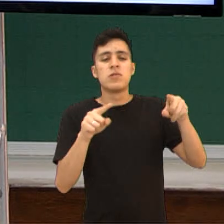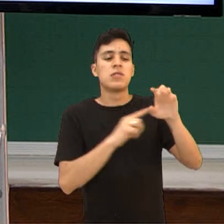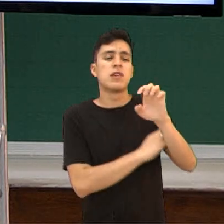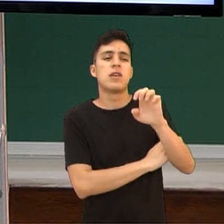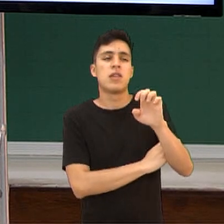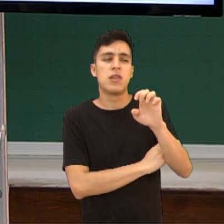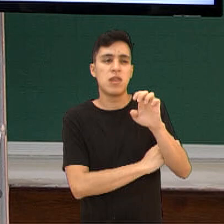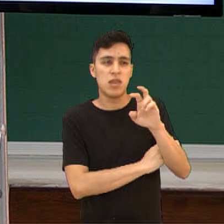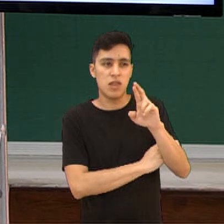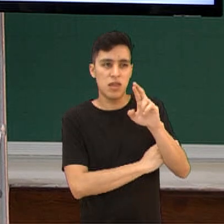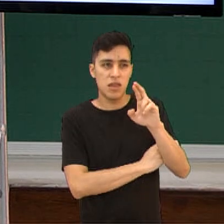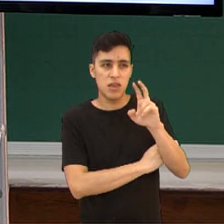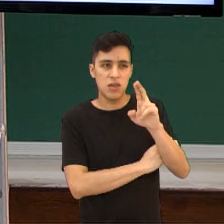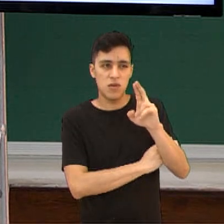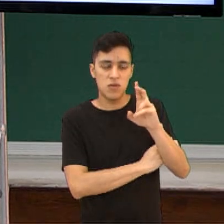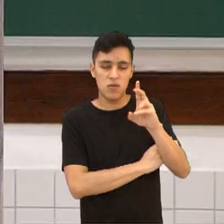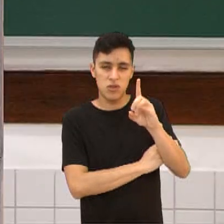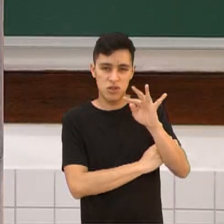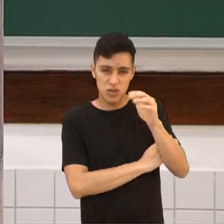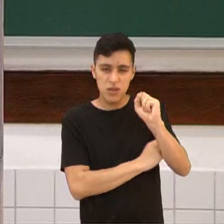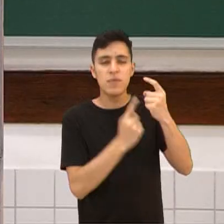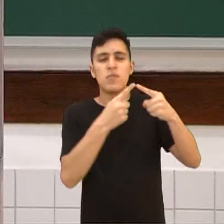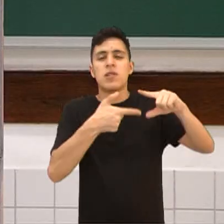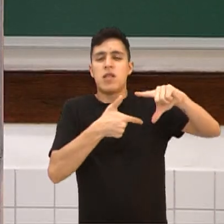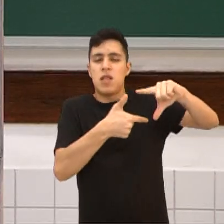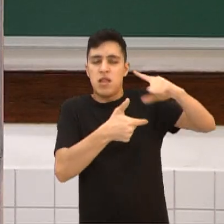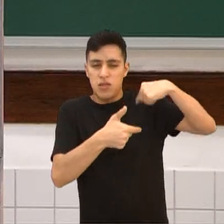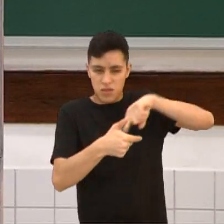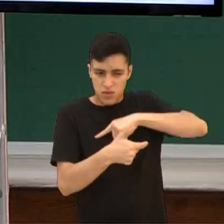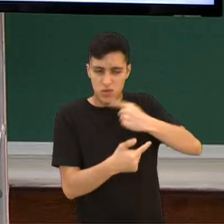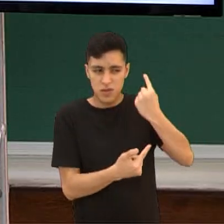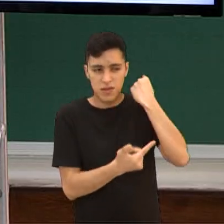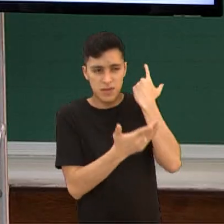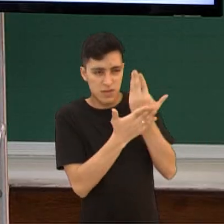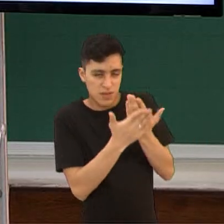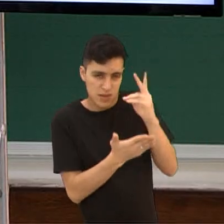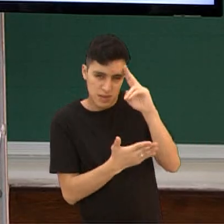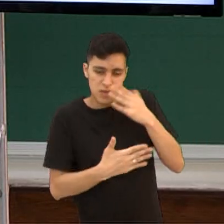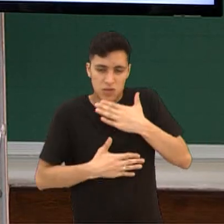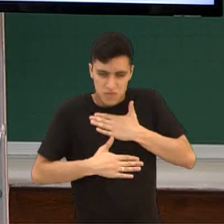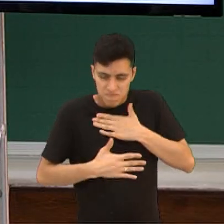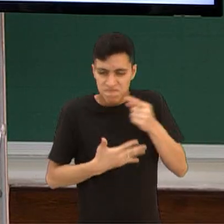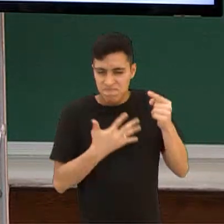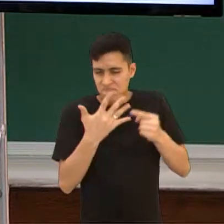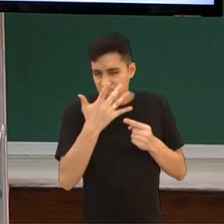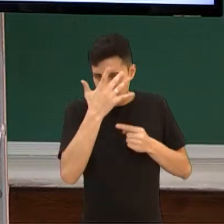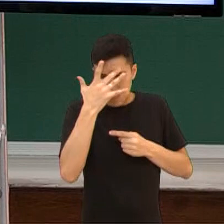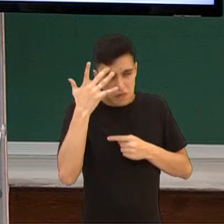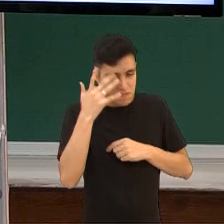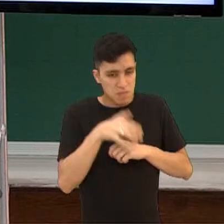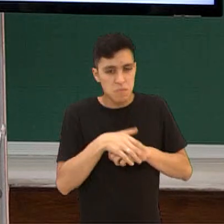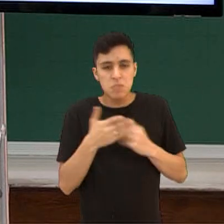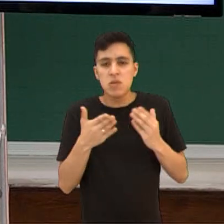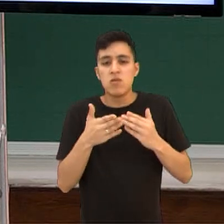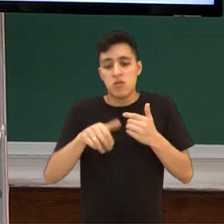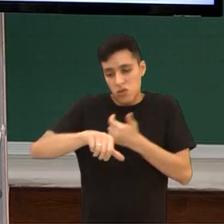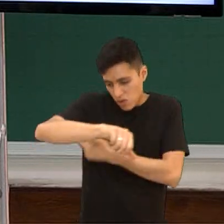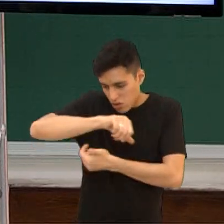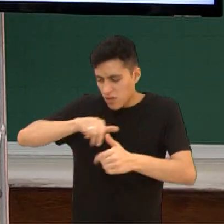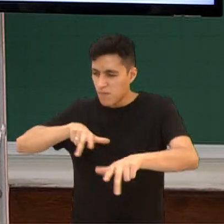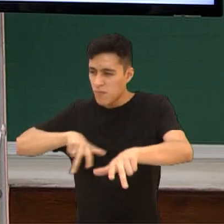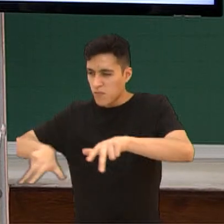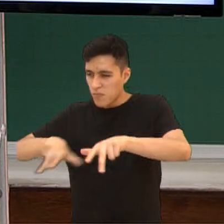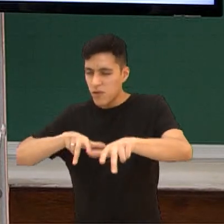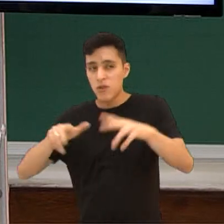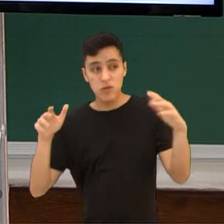eruditas? Aquelas músicas clássicas lá, que a gente estudou bastante, gostou, lembra do Beethoven, tudo, e hoje a gente faz o remix. Eu utilizo